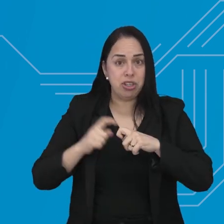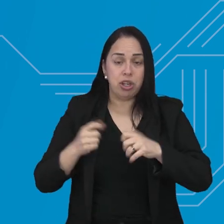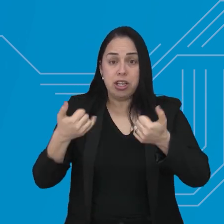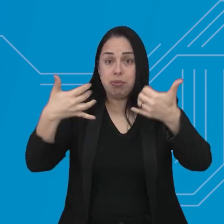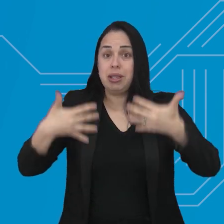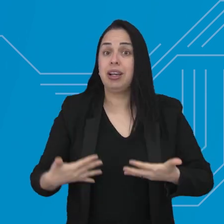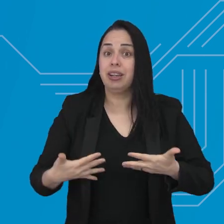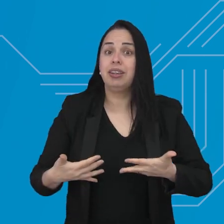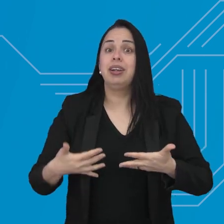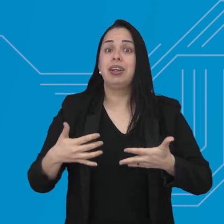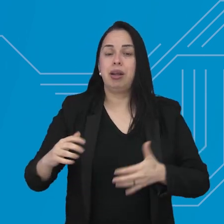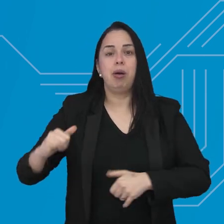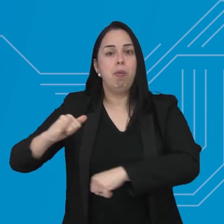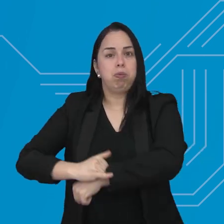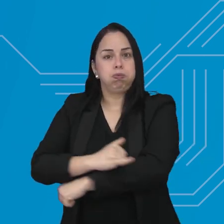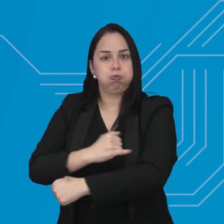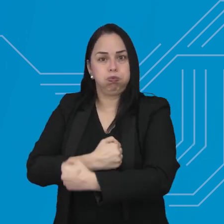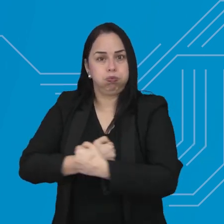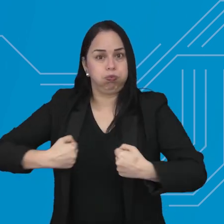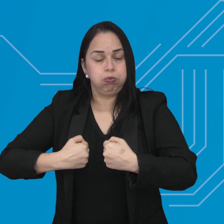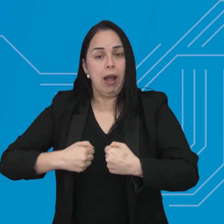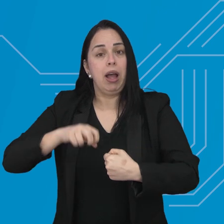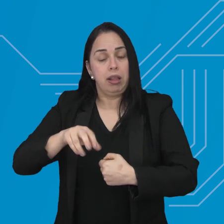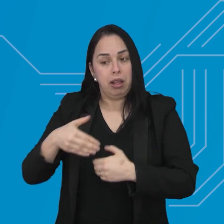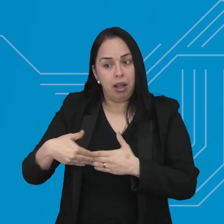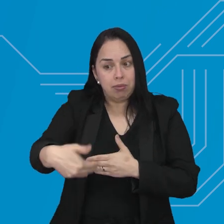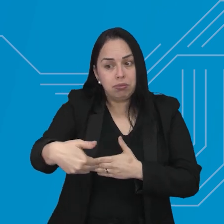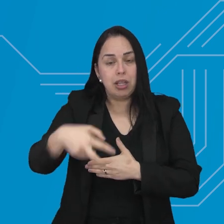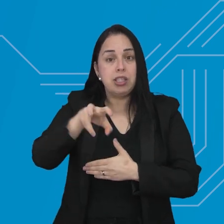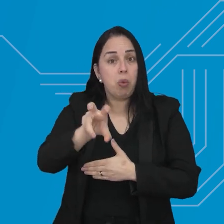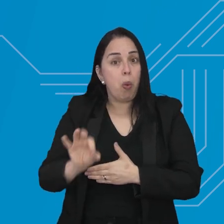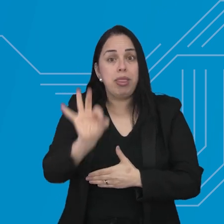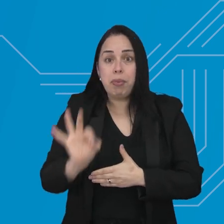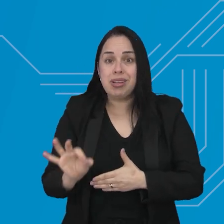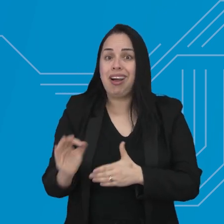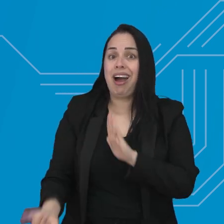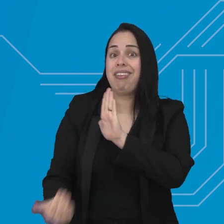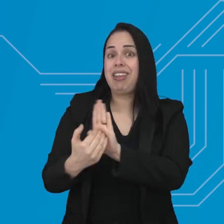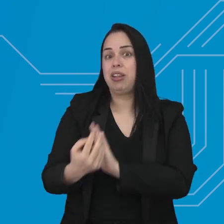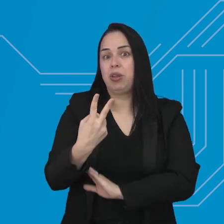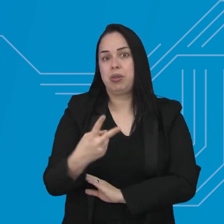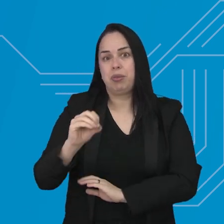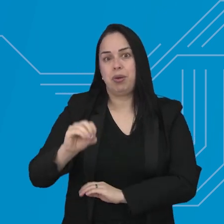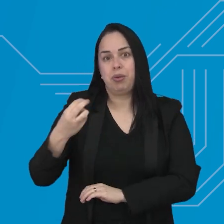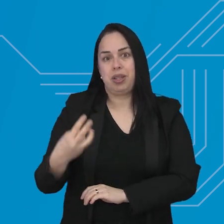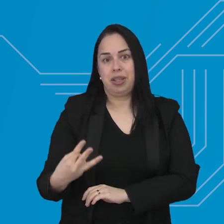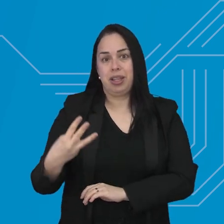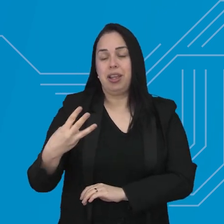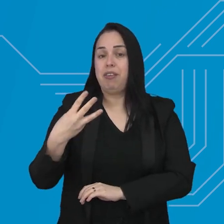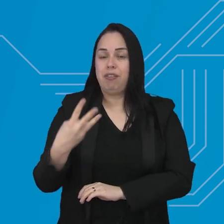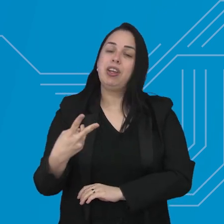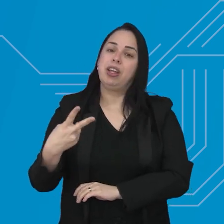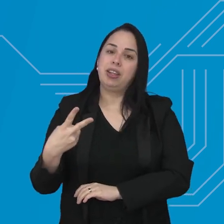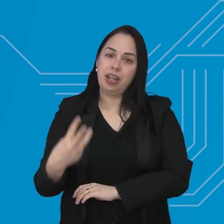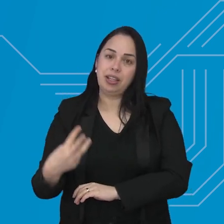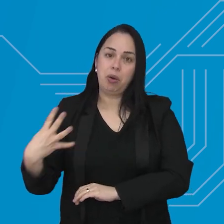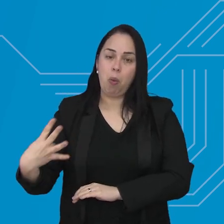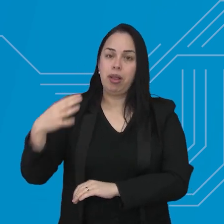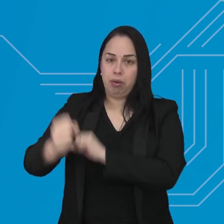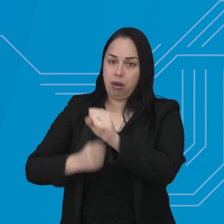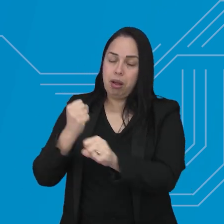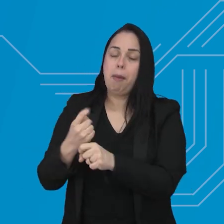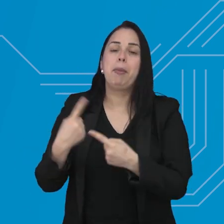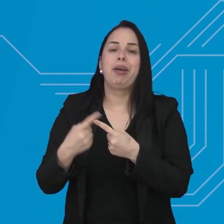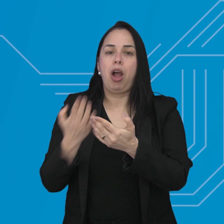o número de obesos no país pode chegar à metade da população até 2044. Sedentarismo e má